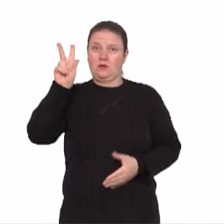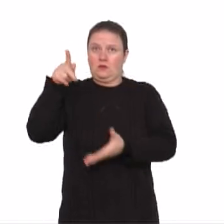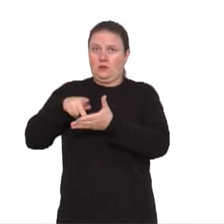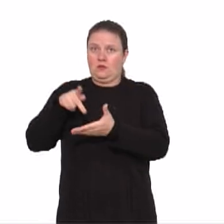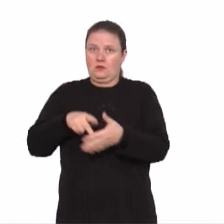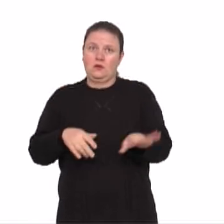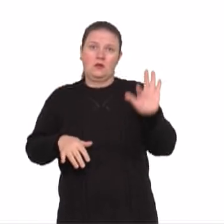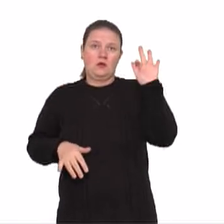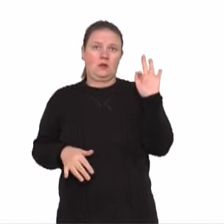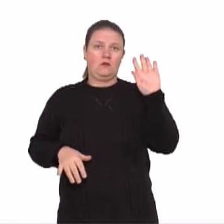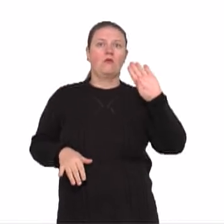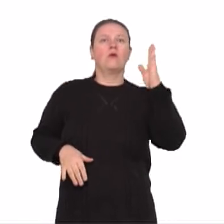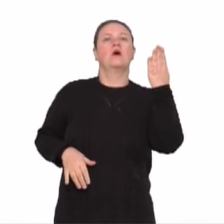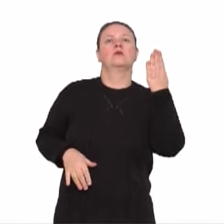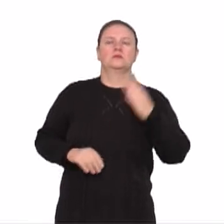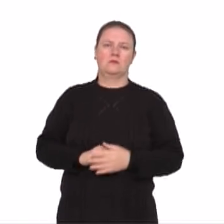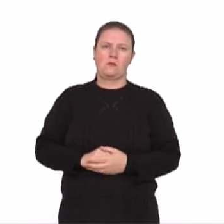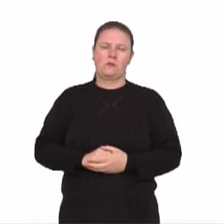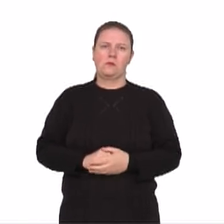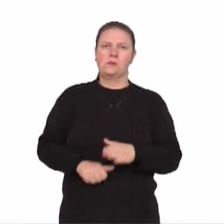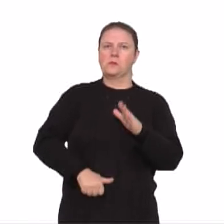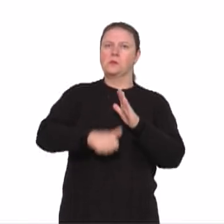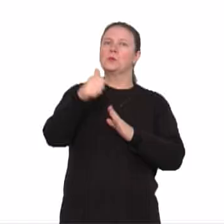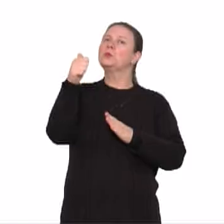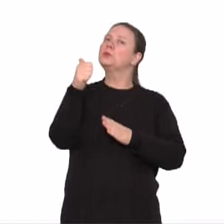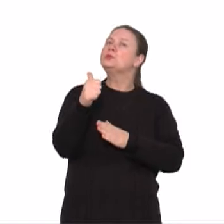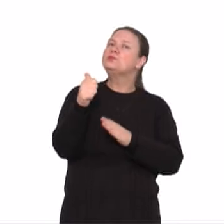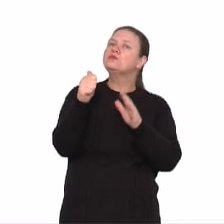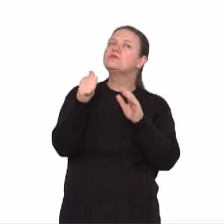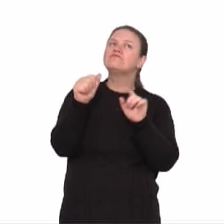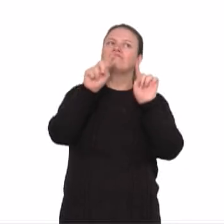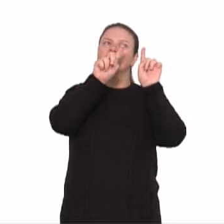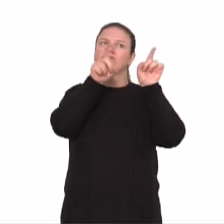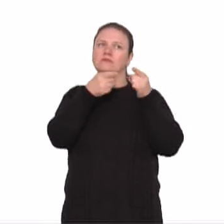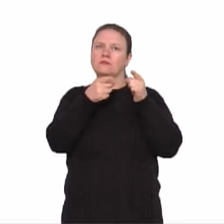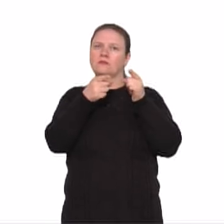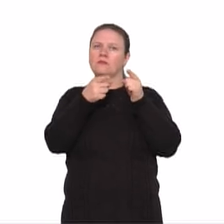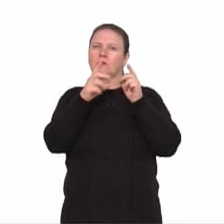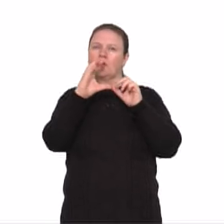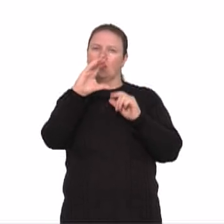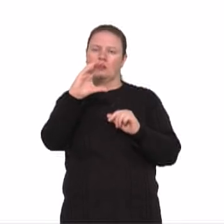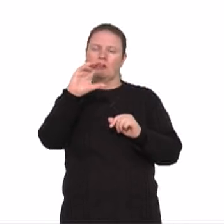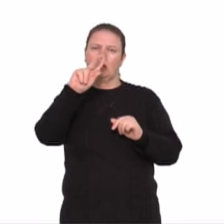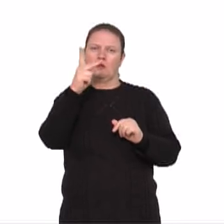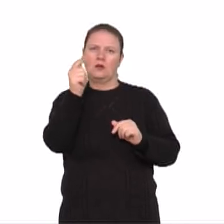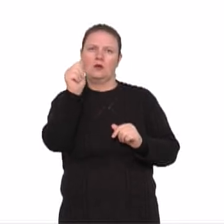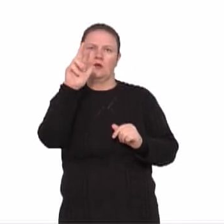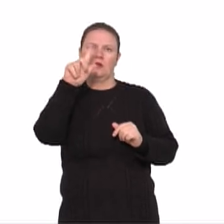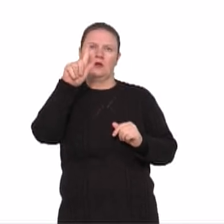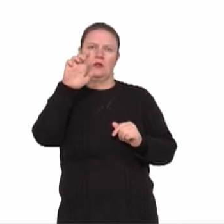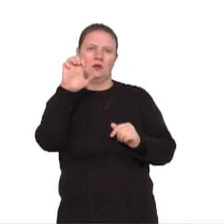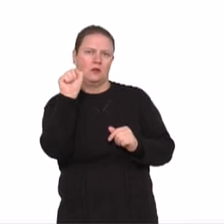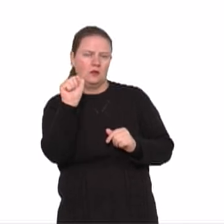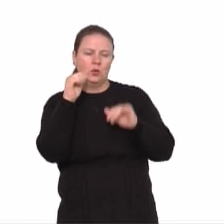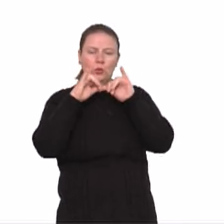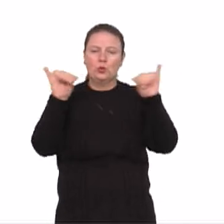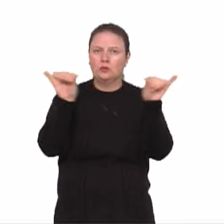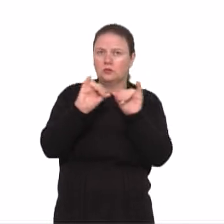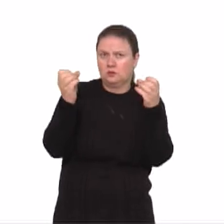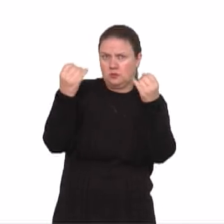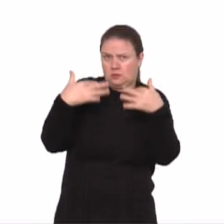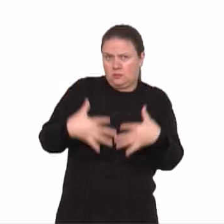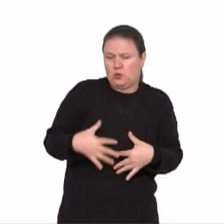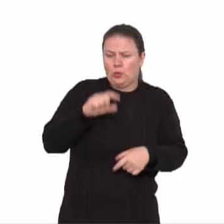ou F para falso. Primeira afirmativa. As charges trazem uma notícia explicando